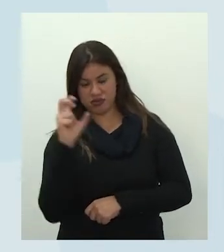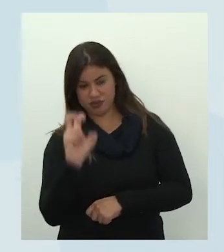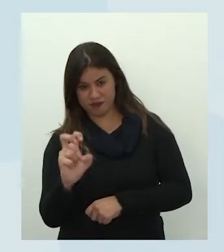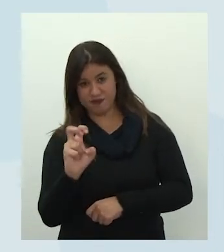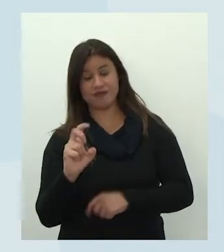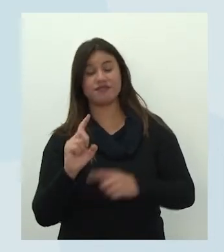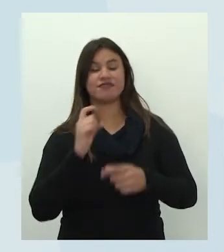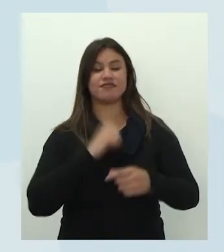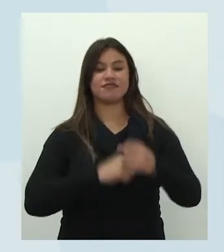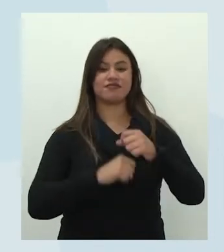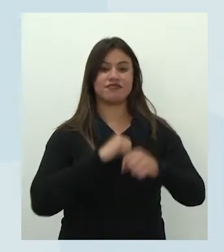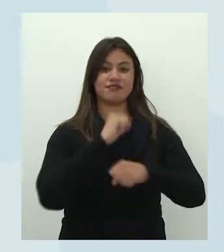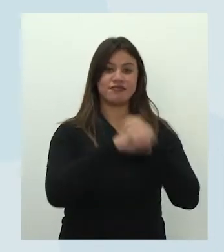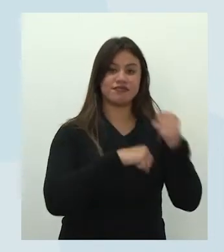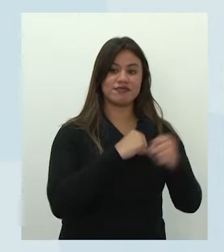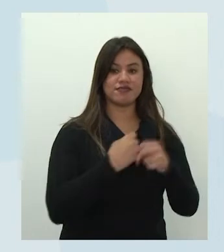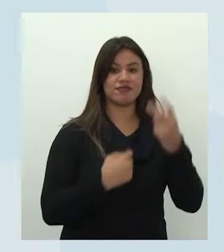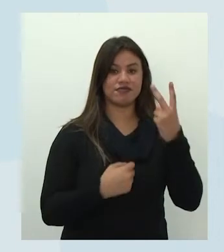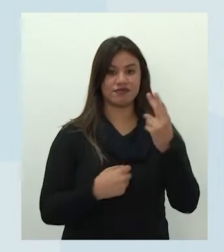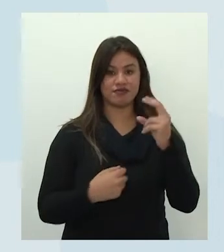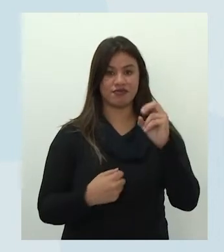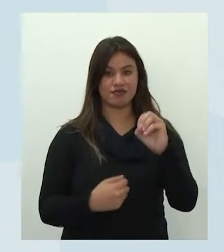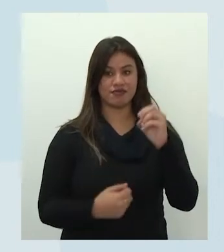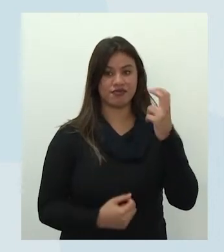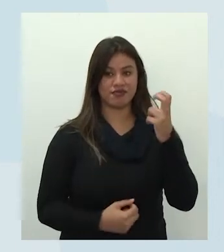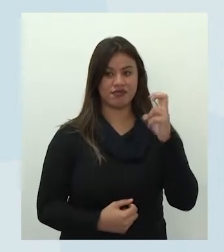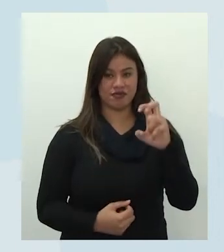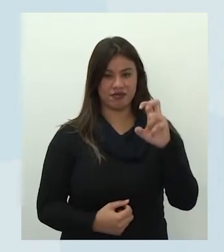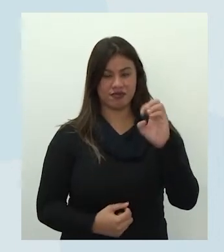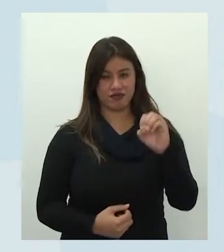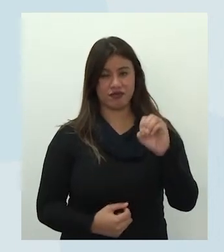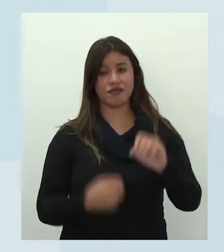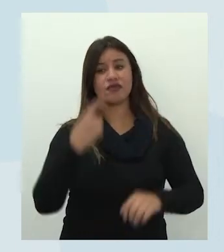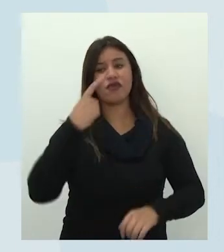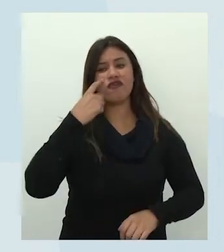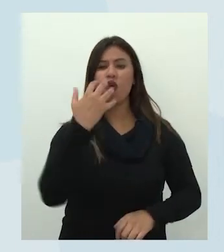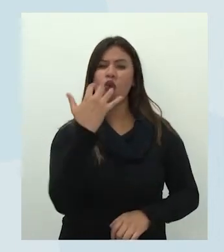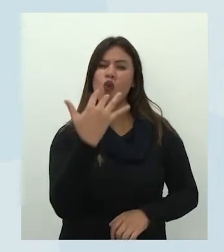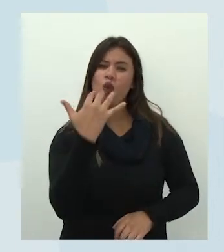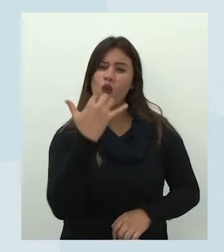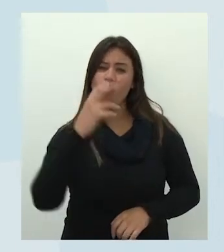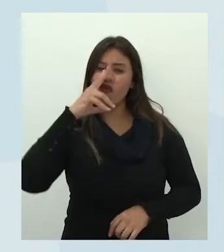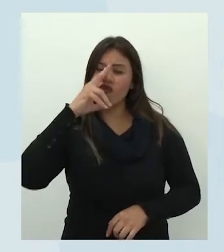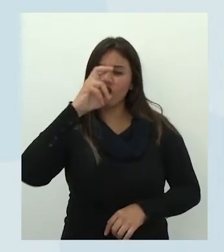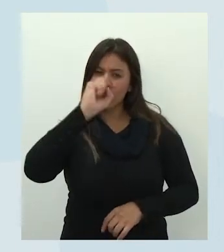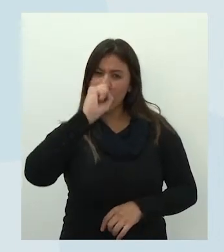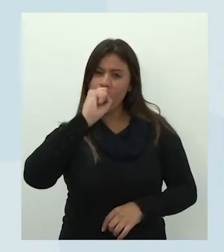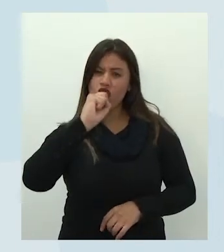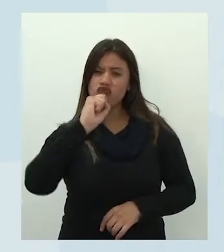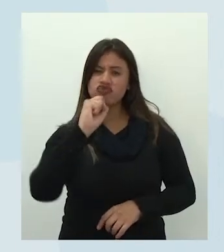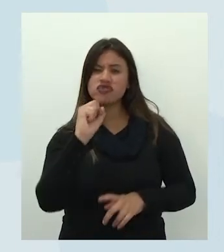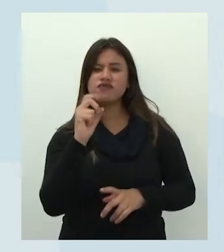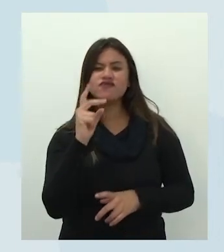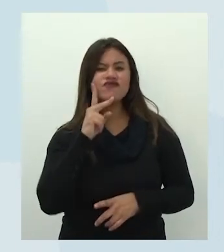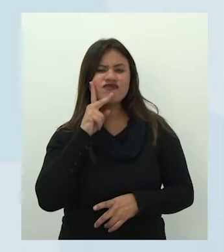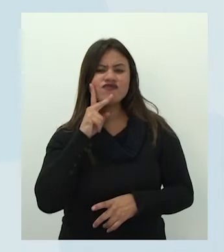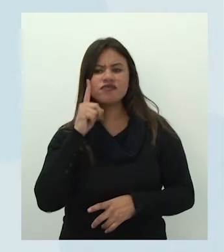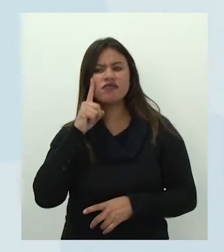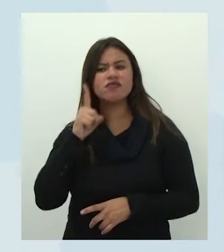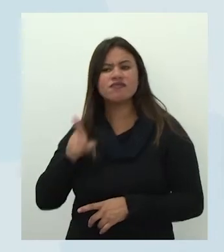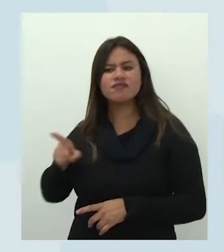As regiões que têm cores mais fortes, mais escuras, como se fosse esse cor de vinho,